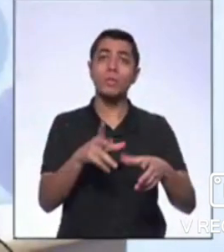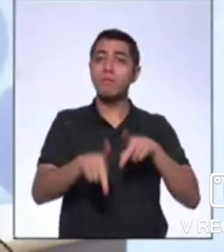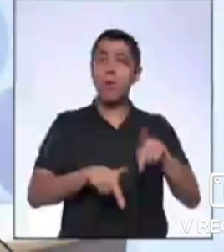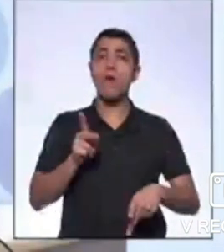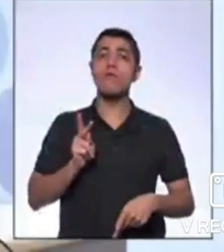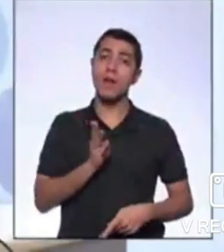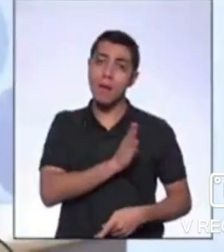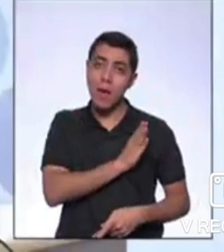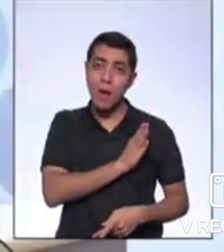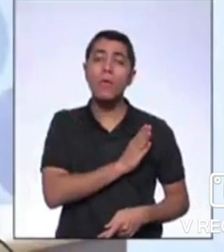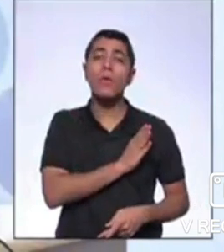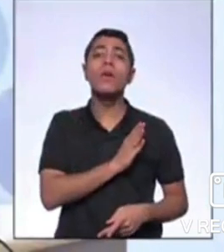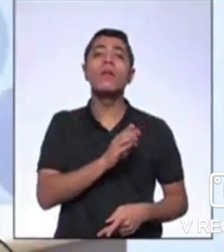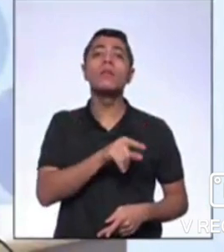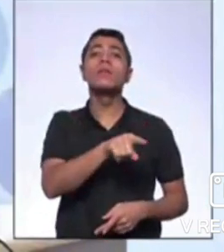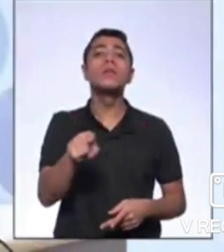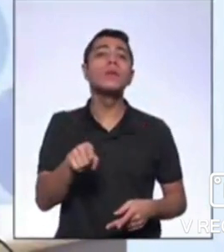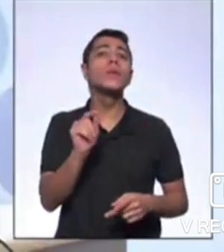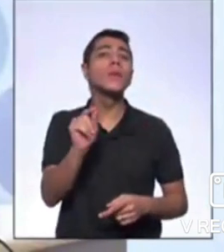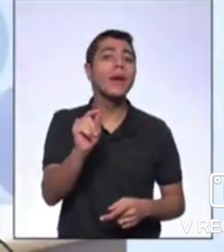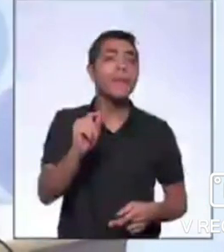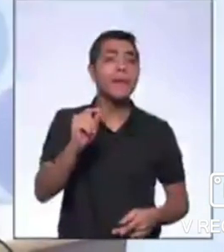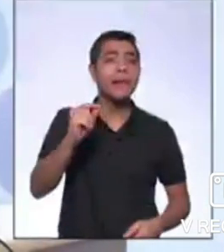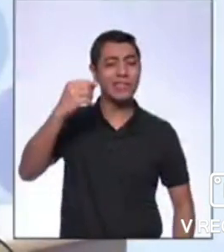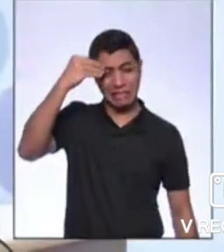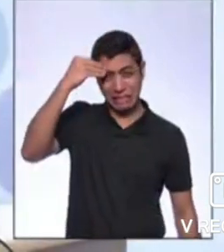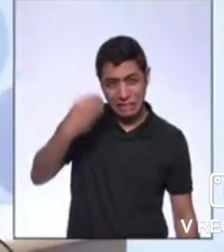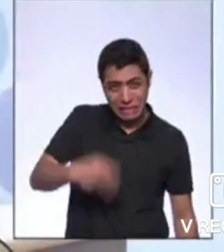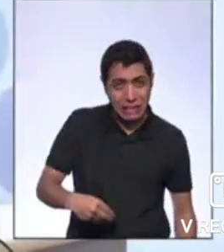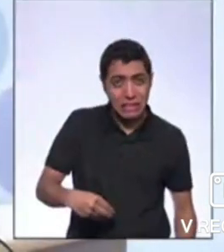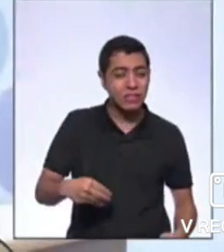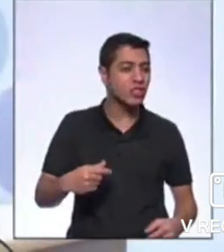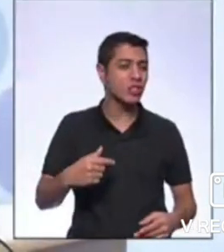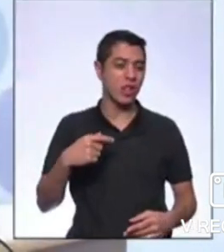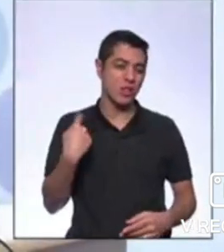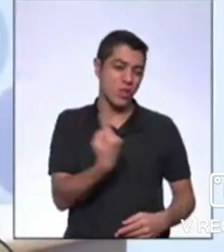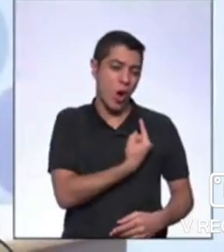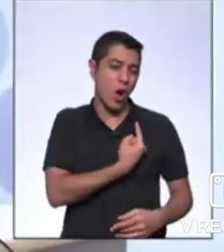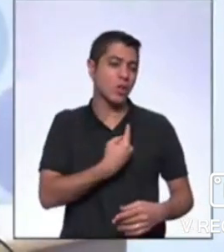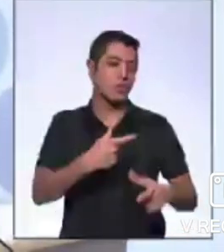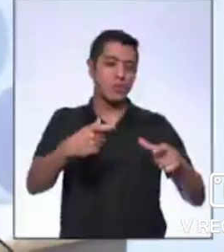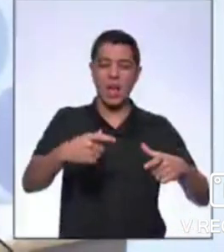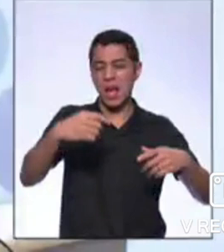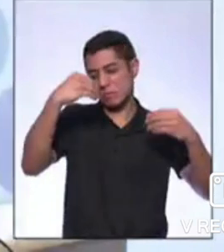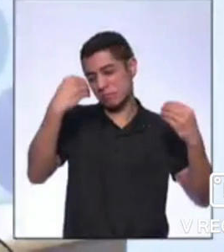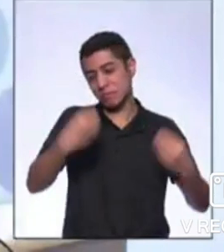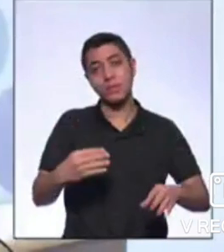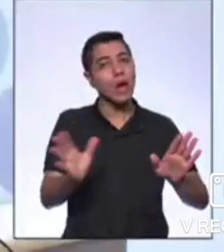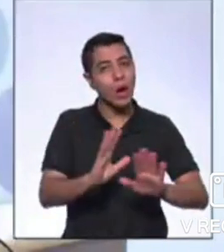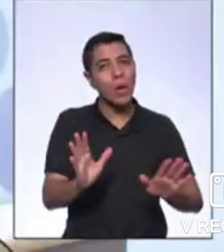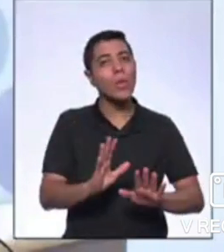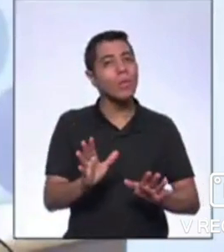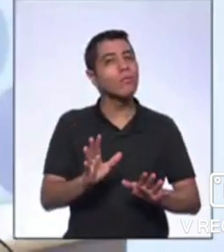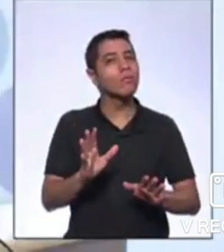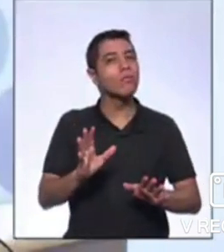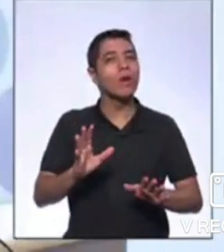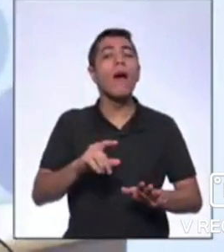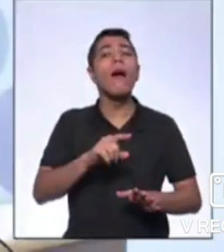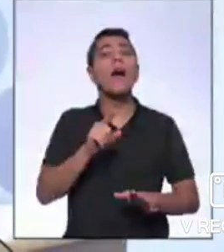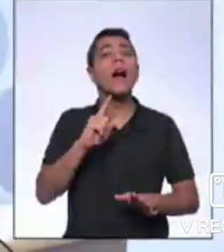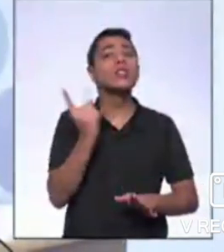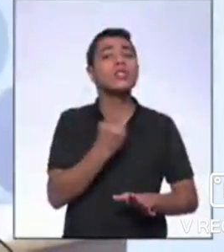Ou seja, isso não significa que eles tenham desistido por completo do território. Então, a gente vai aí